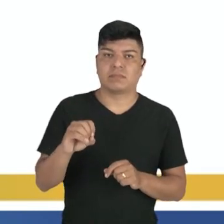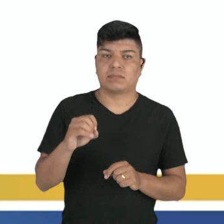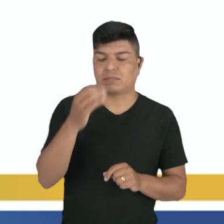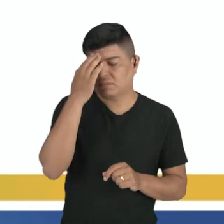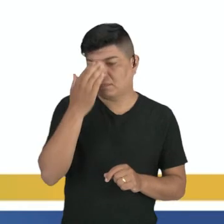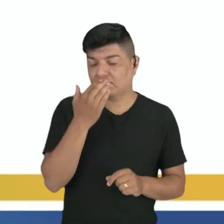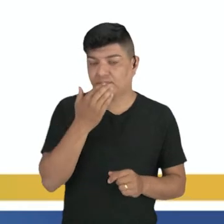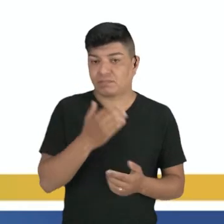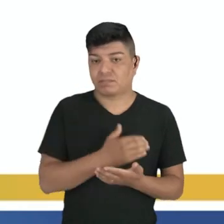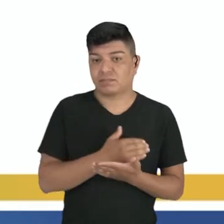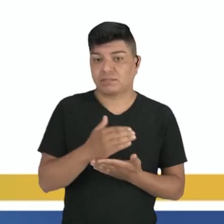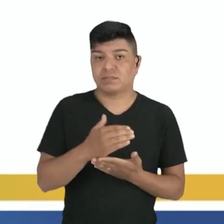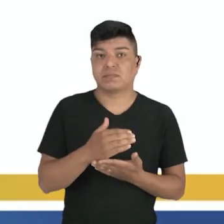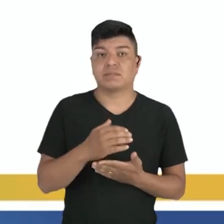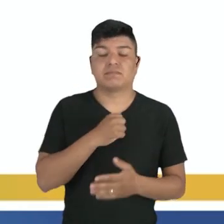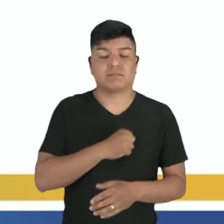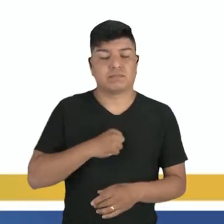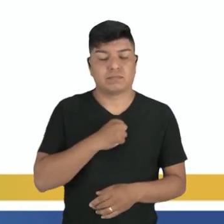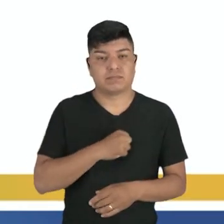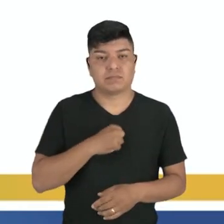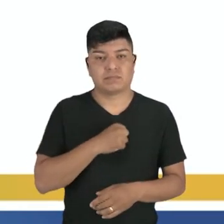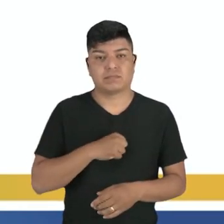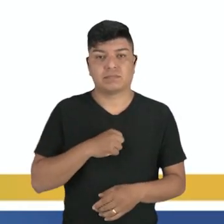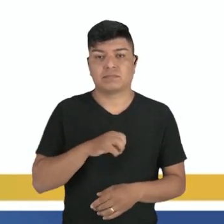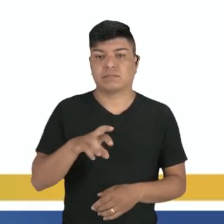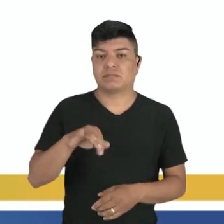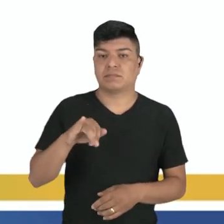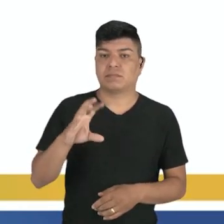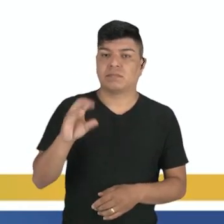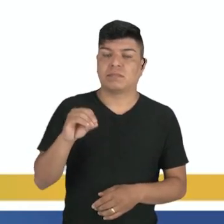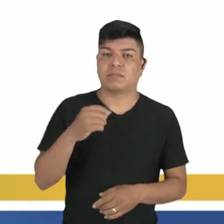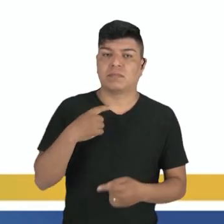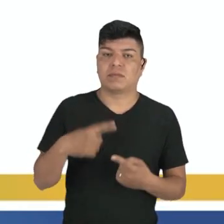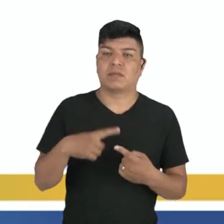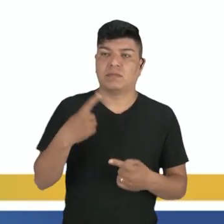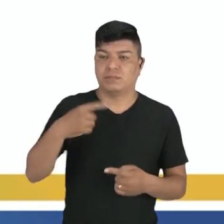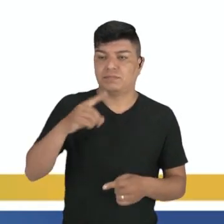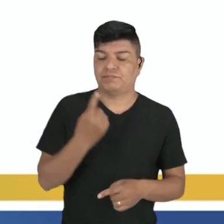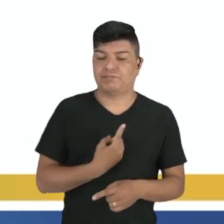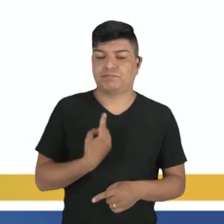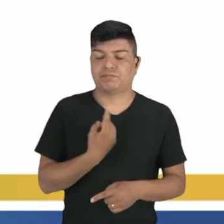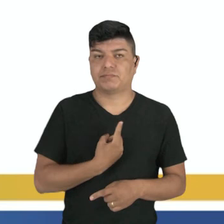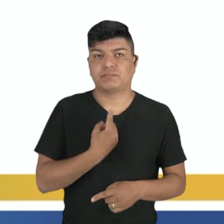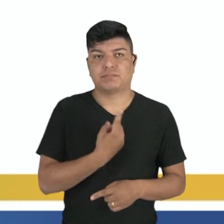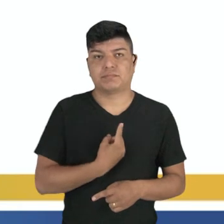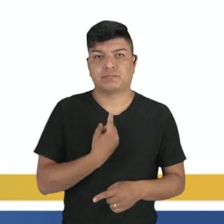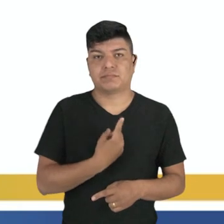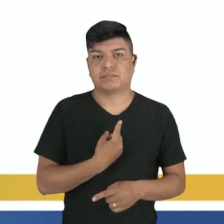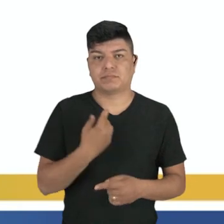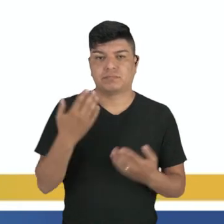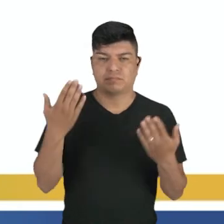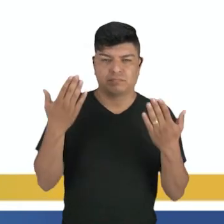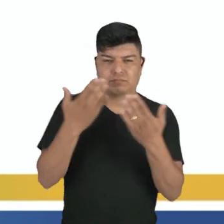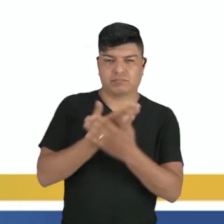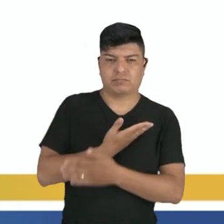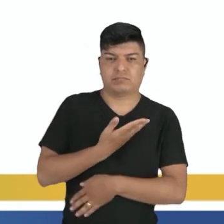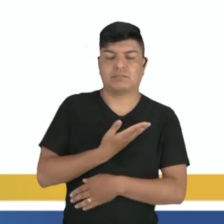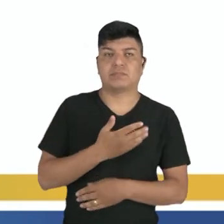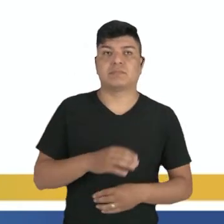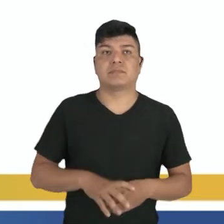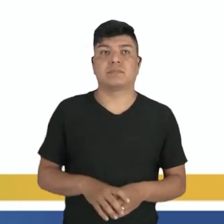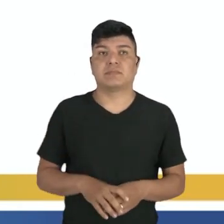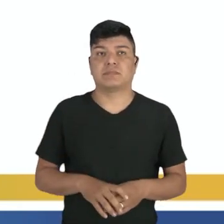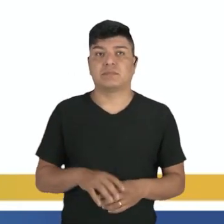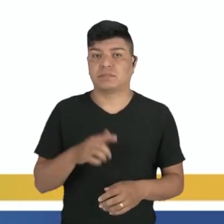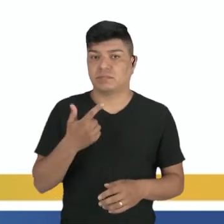crescer, demonstra saudade do eu lírico no verso, porque irás e me deixarás, em referência ao misterioso amigo.